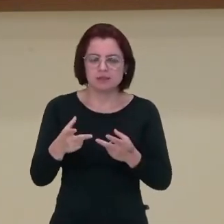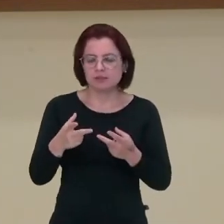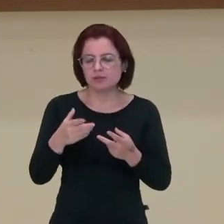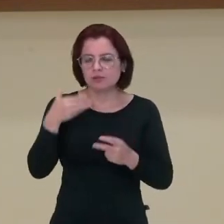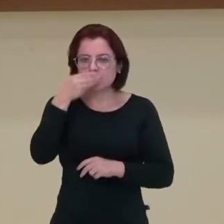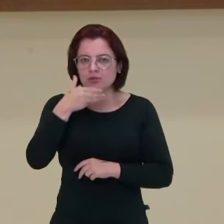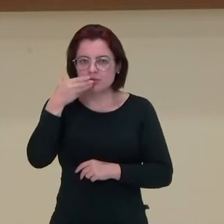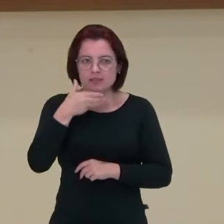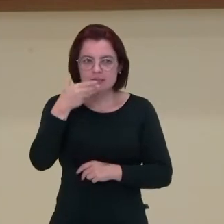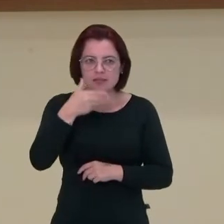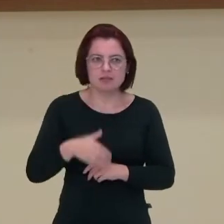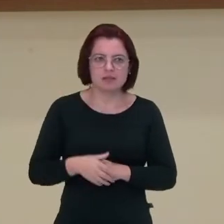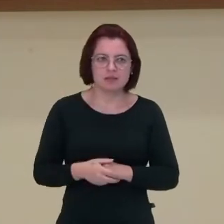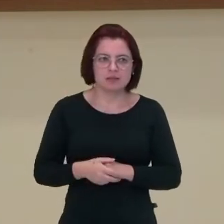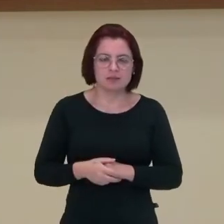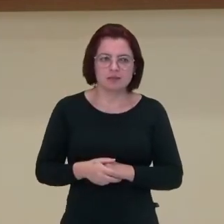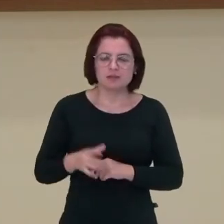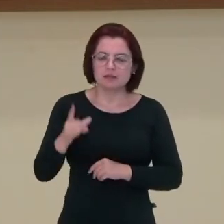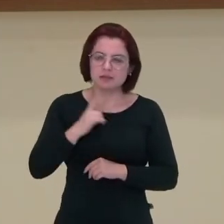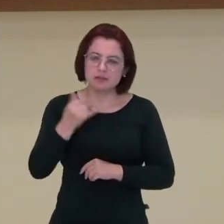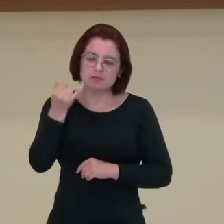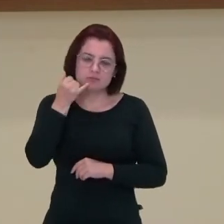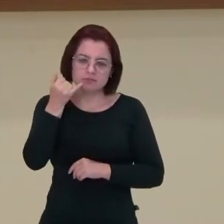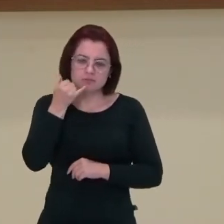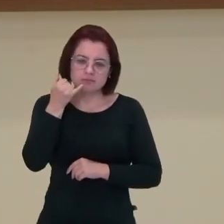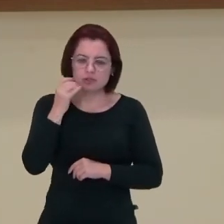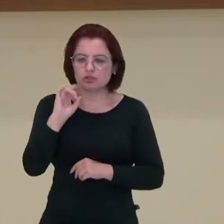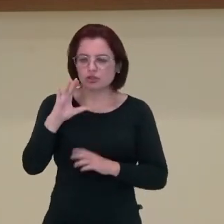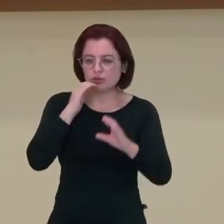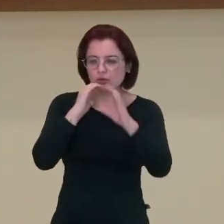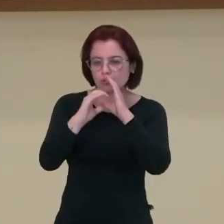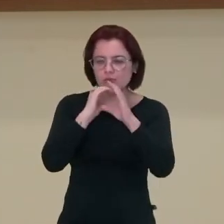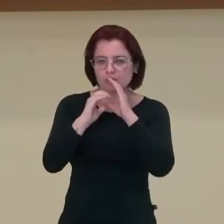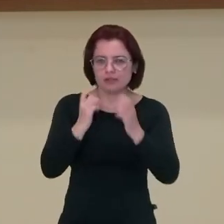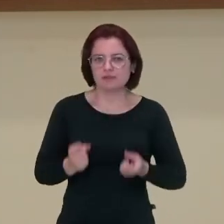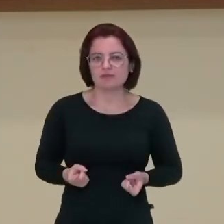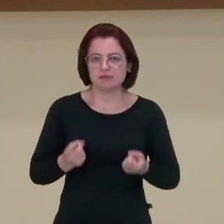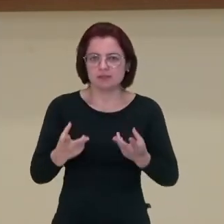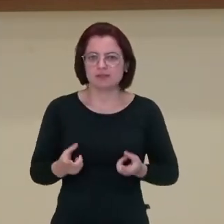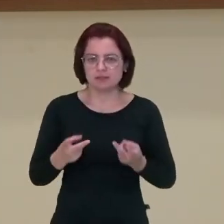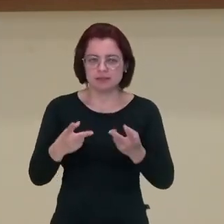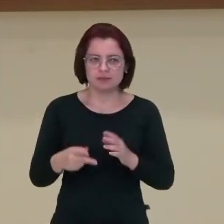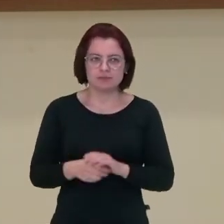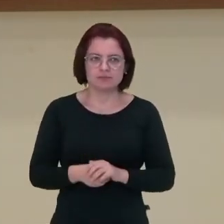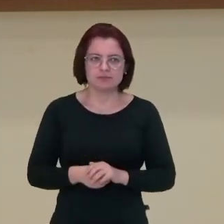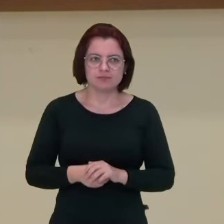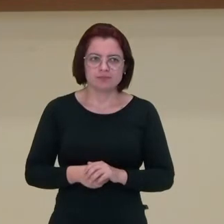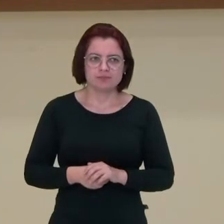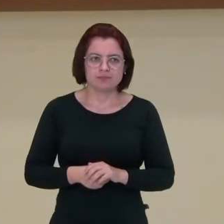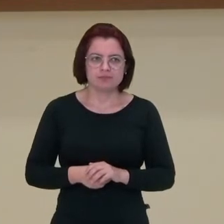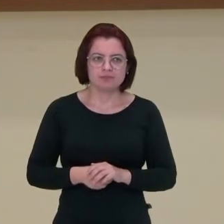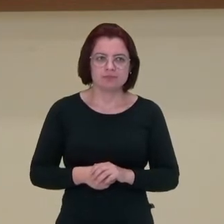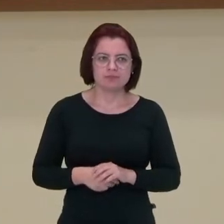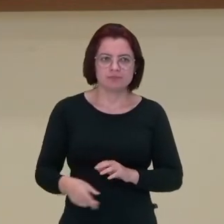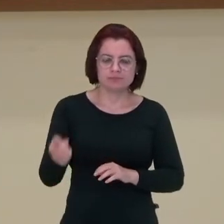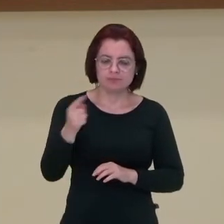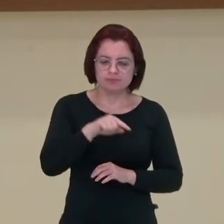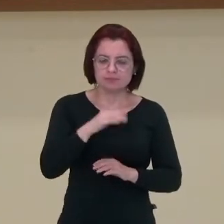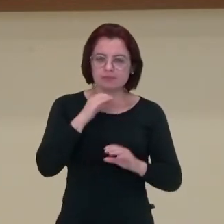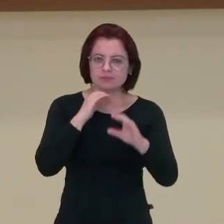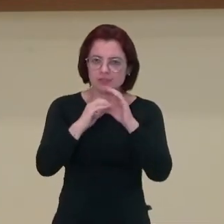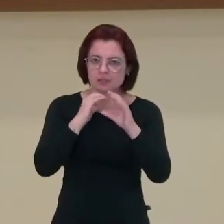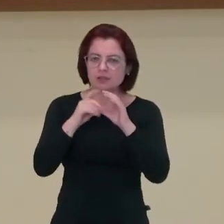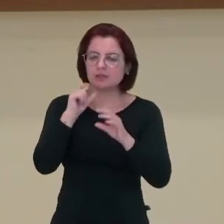tua mãe é vendedora de doce, tem lá o celular que é a comunicação que ela faz com as clientes. Então o celular é um meio